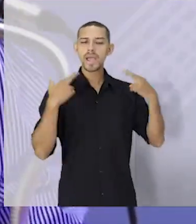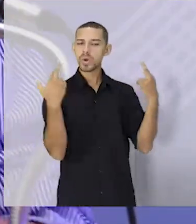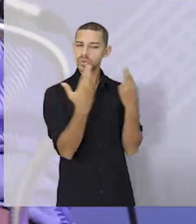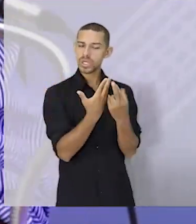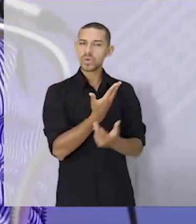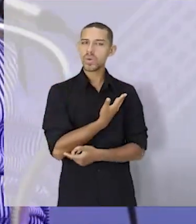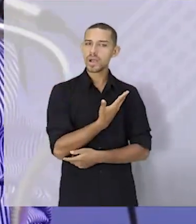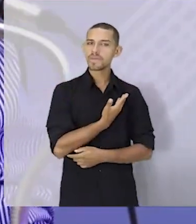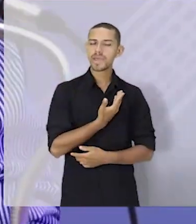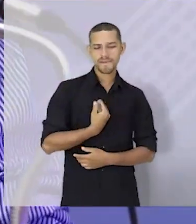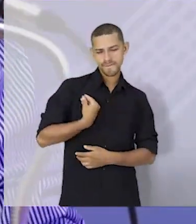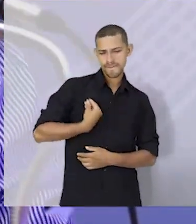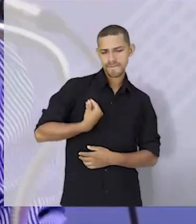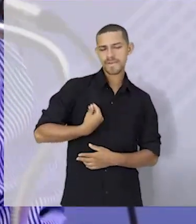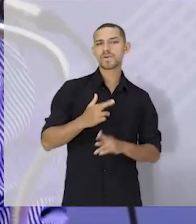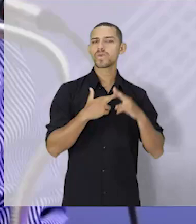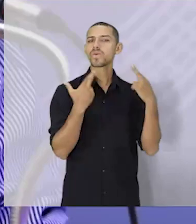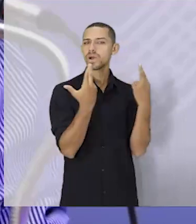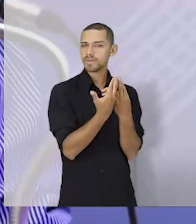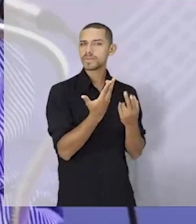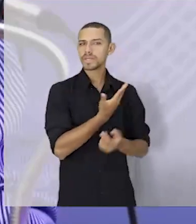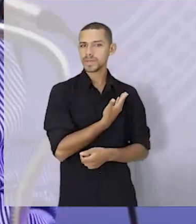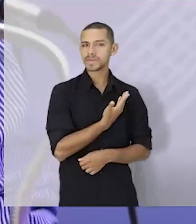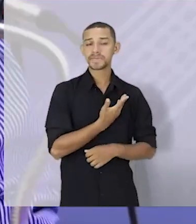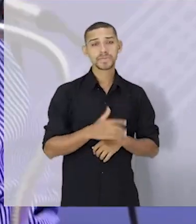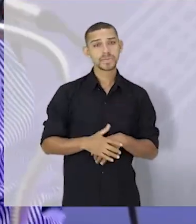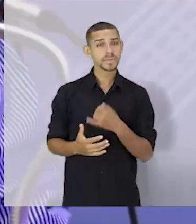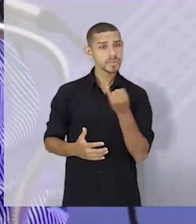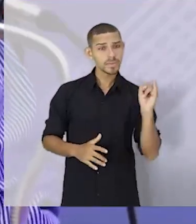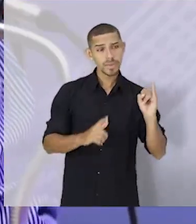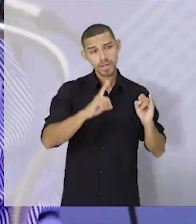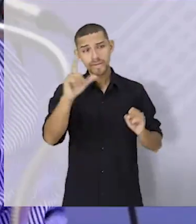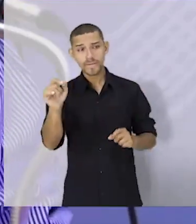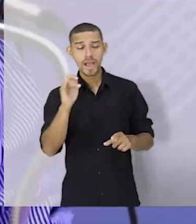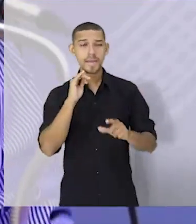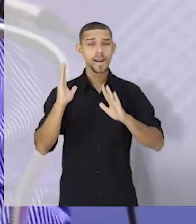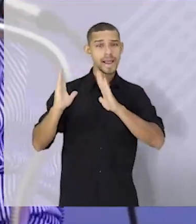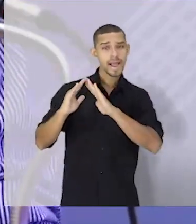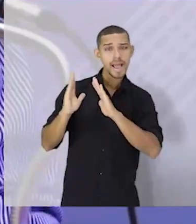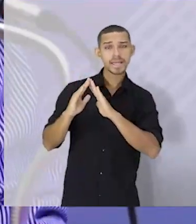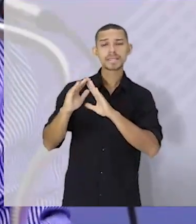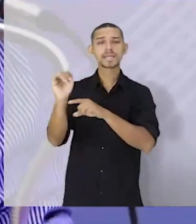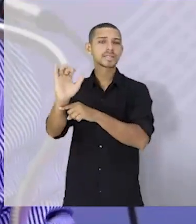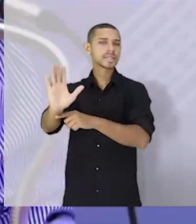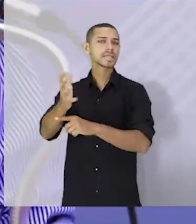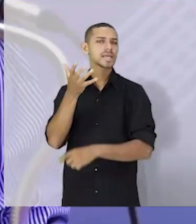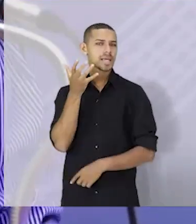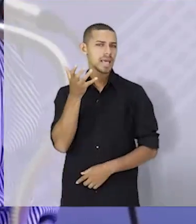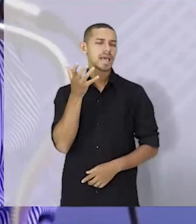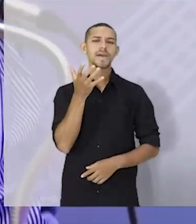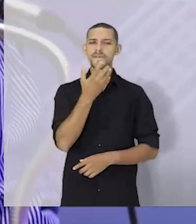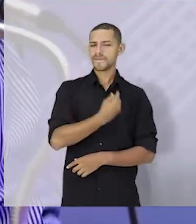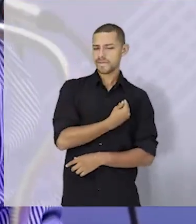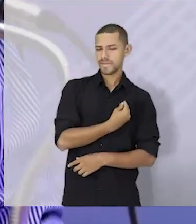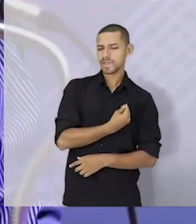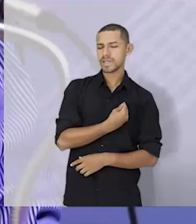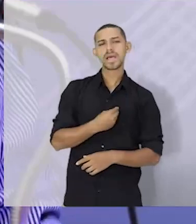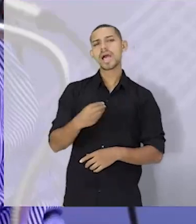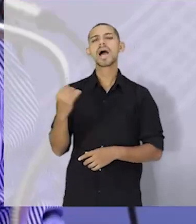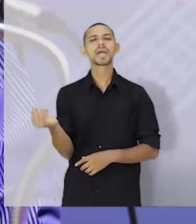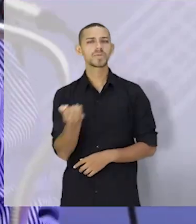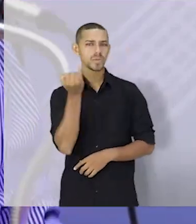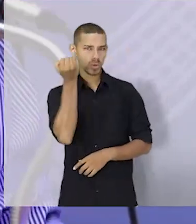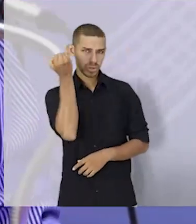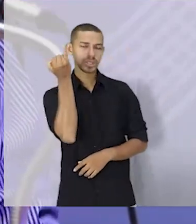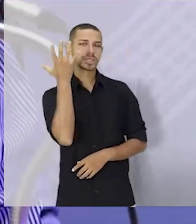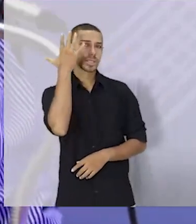amigos, vivencie essa reunião com amigos. Se você vai para casa, quer assistir um filme, vivencie isso também. Então, é muito